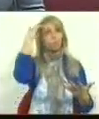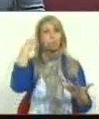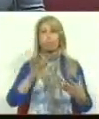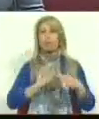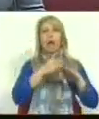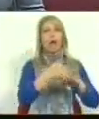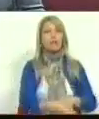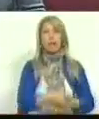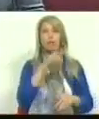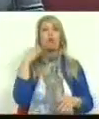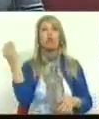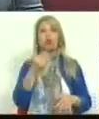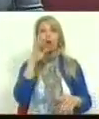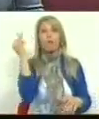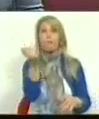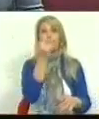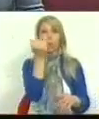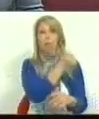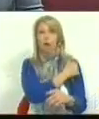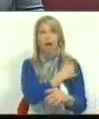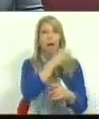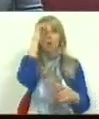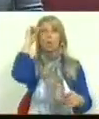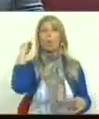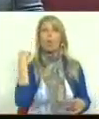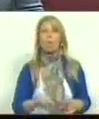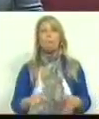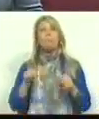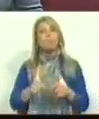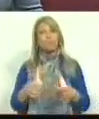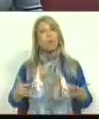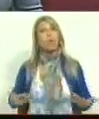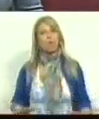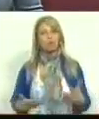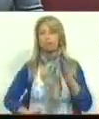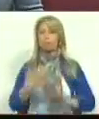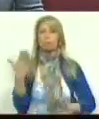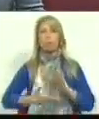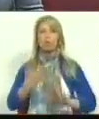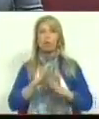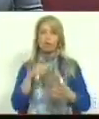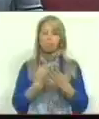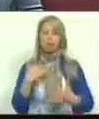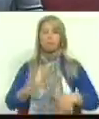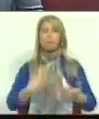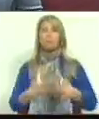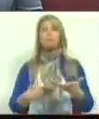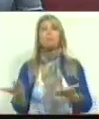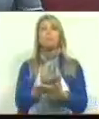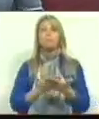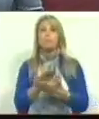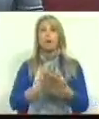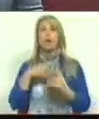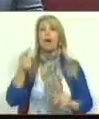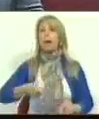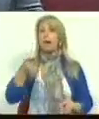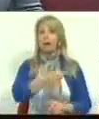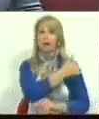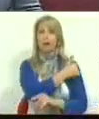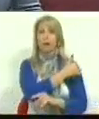mais do que nunca, é muito clara a urgência de dinamizar o mercado de arrendamento, essencial para que os portugueses